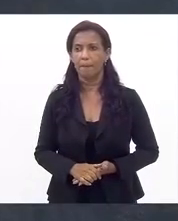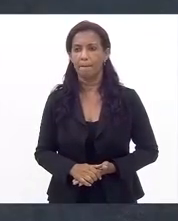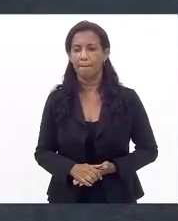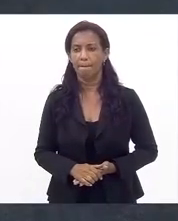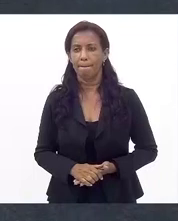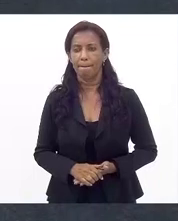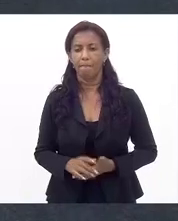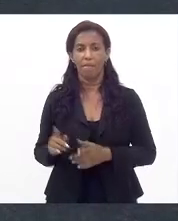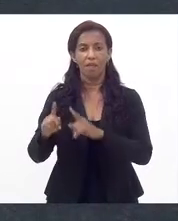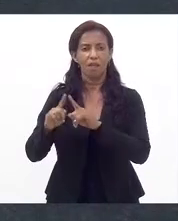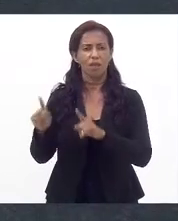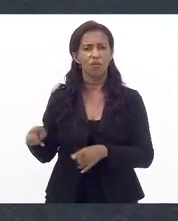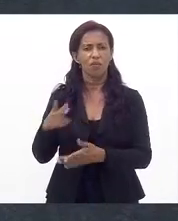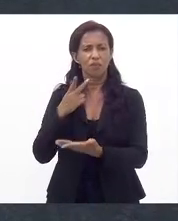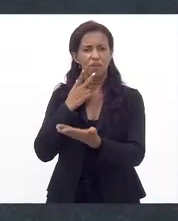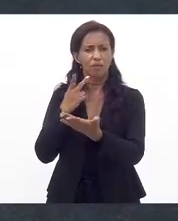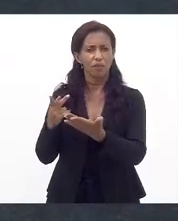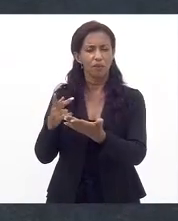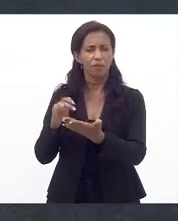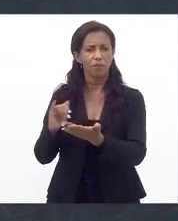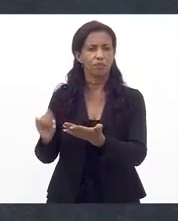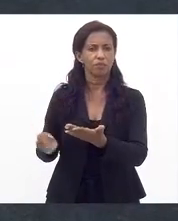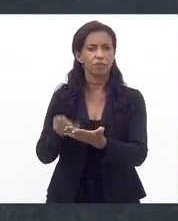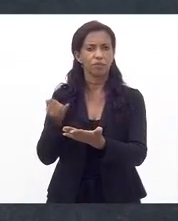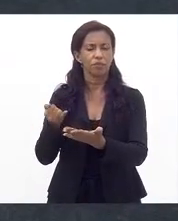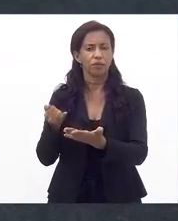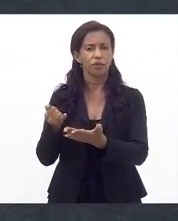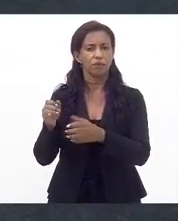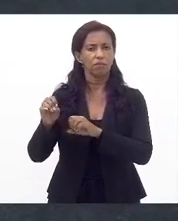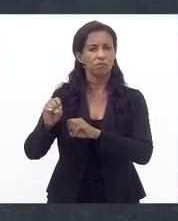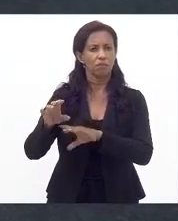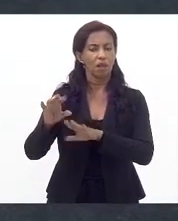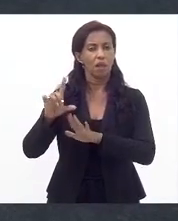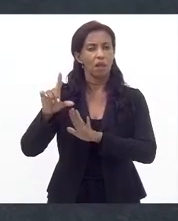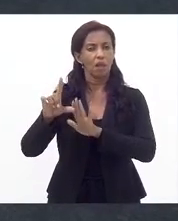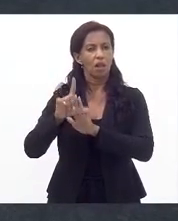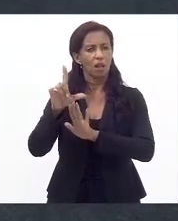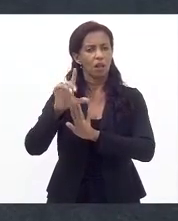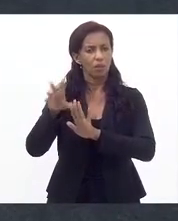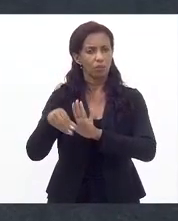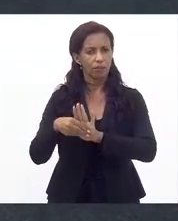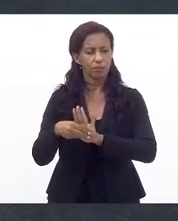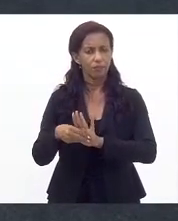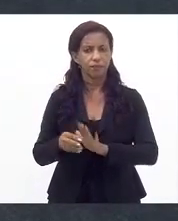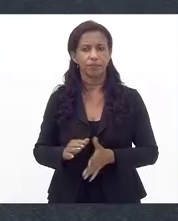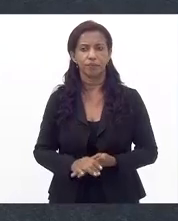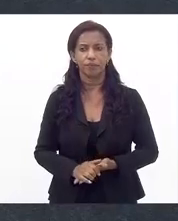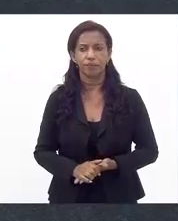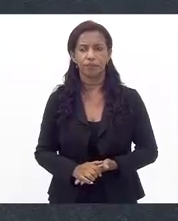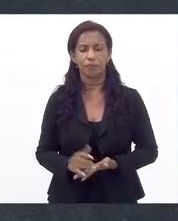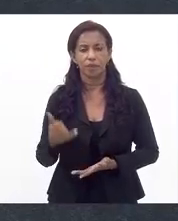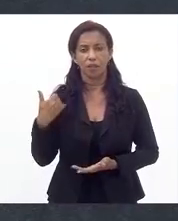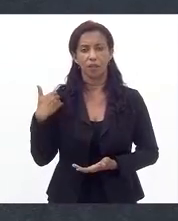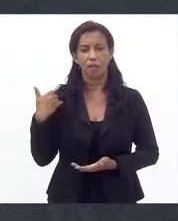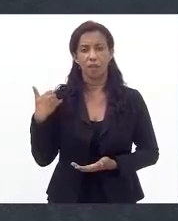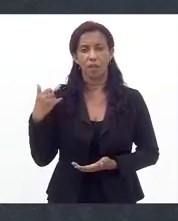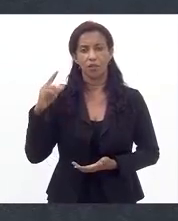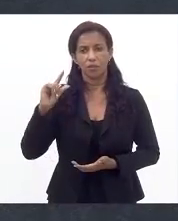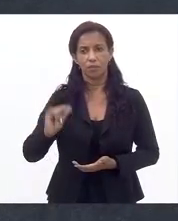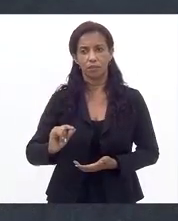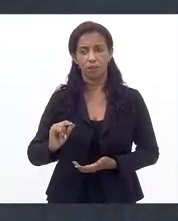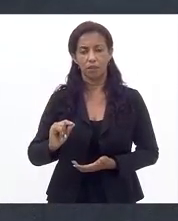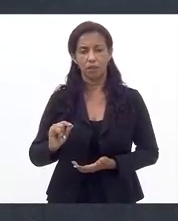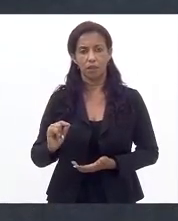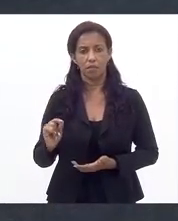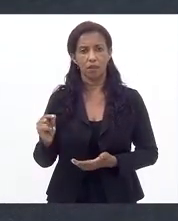que o servidor de isso agora pouco sobre a possibilidade de sempre na blusa ele lei complementar a idade mínima é tempo de